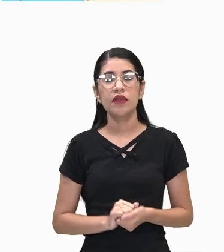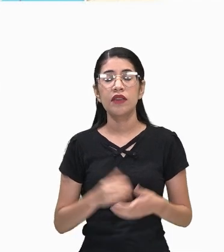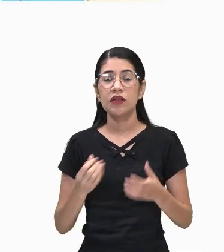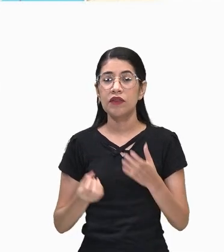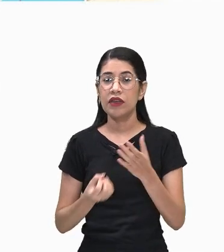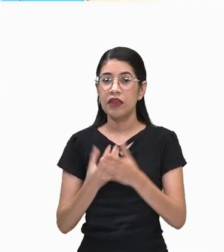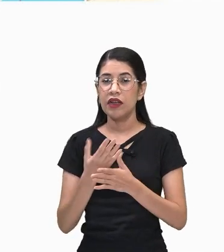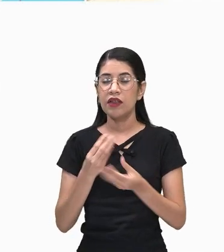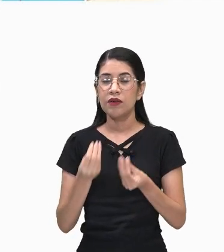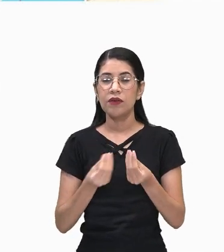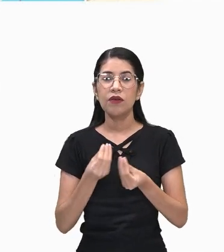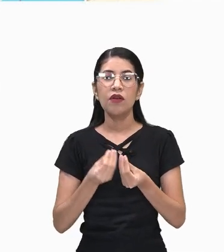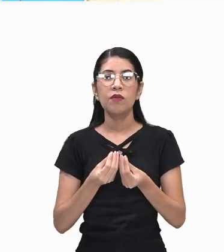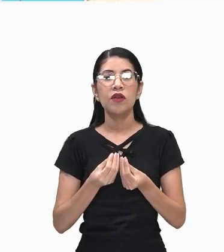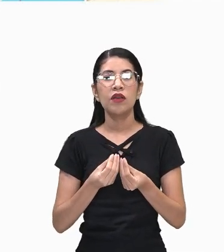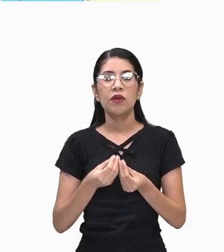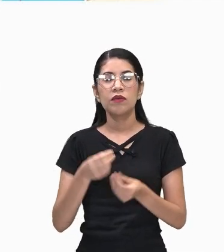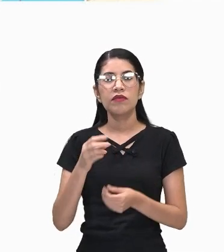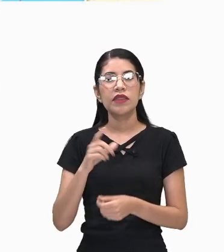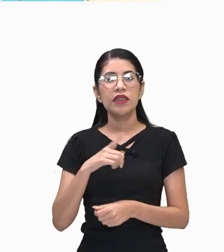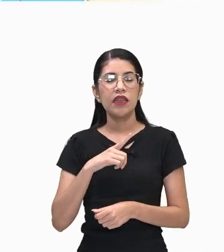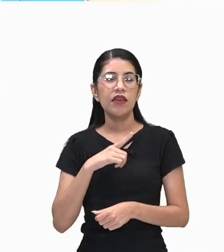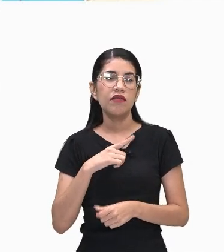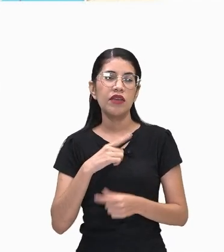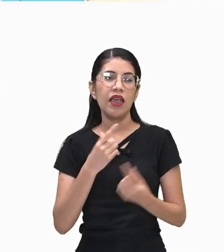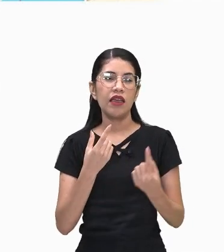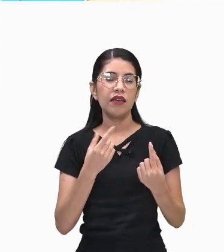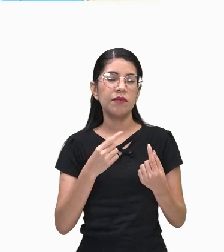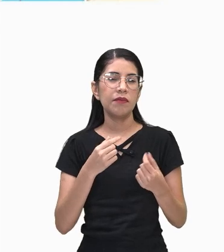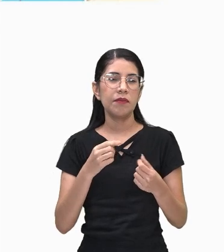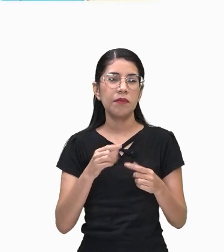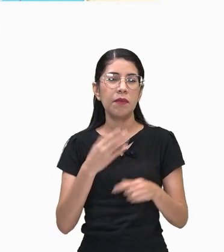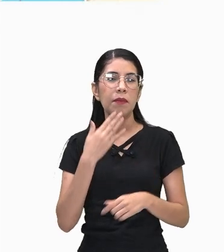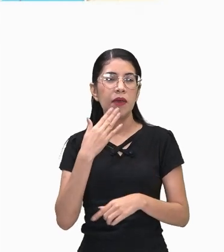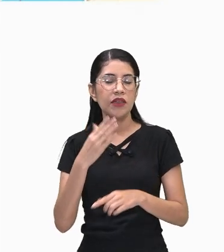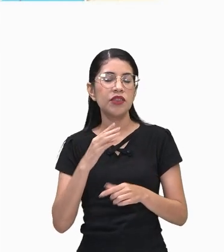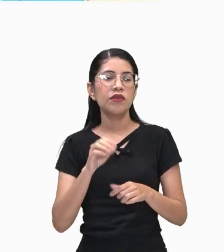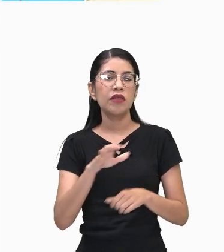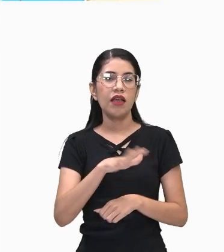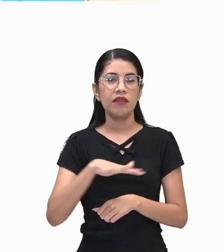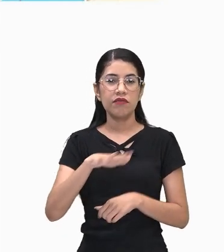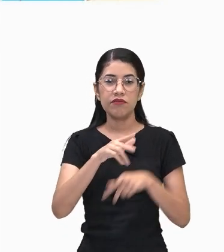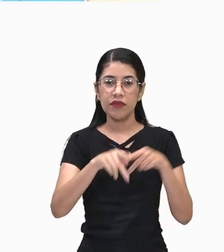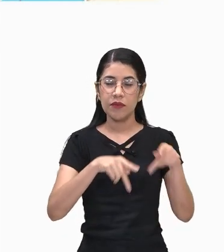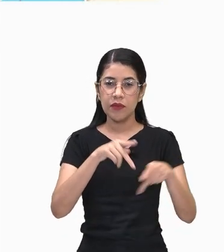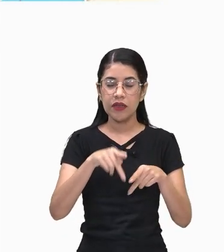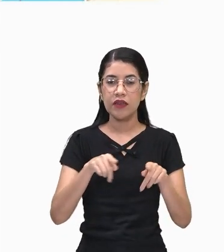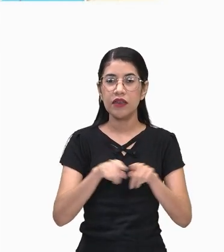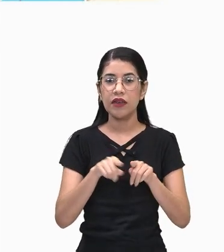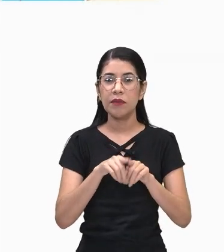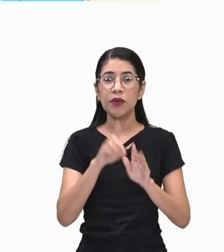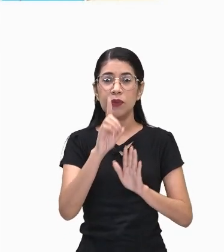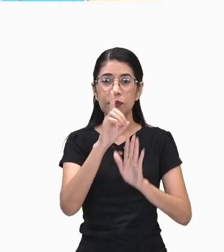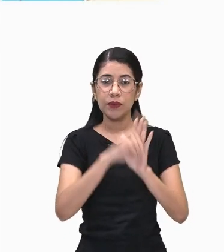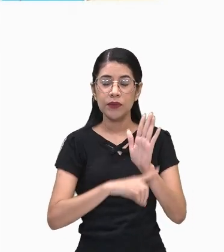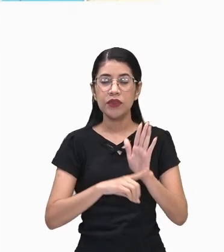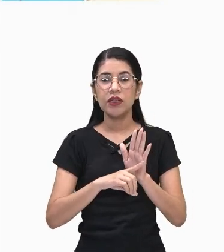de históricas reivindicações populares sobre o direito de todos os